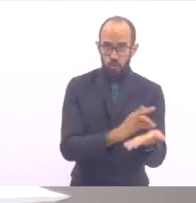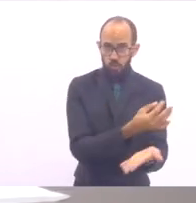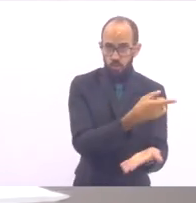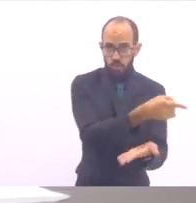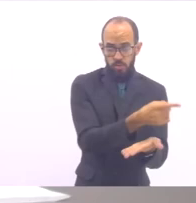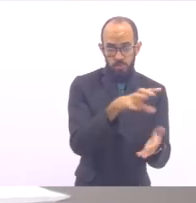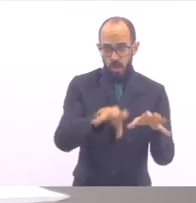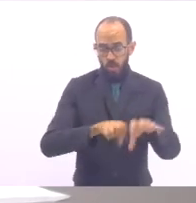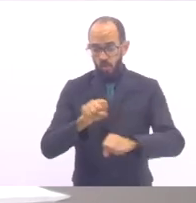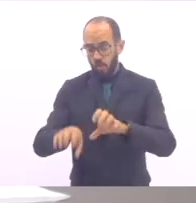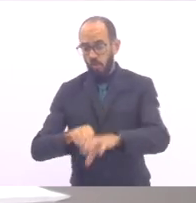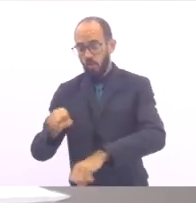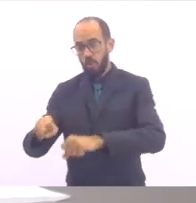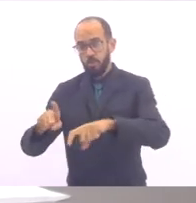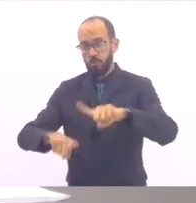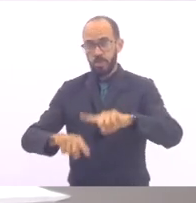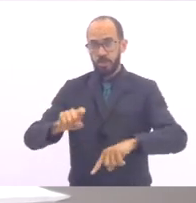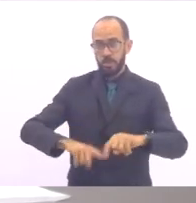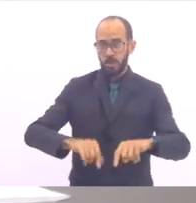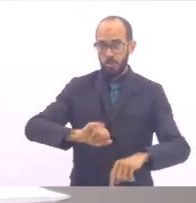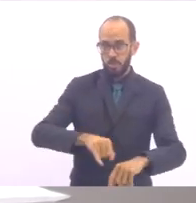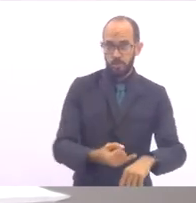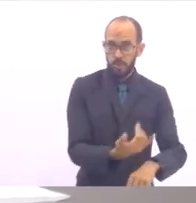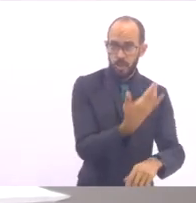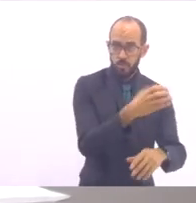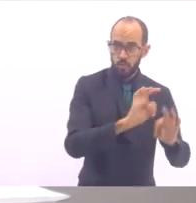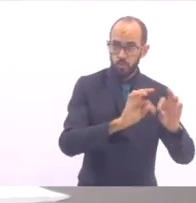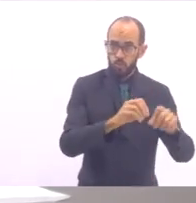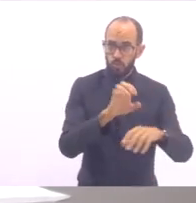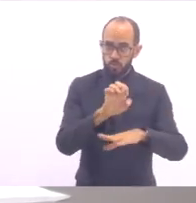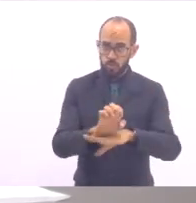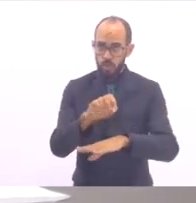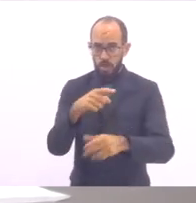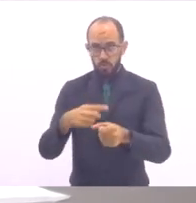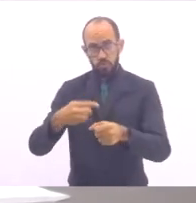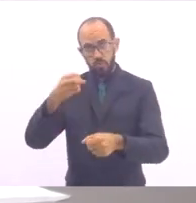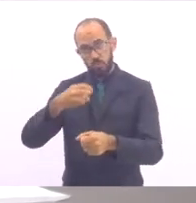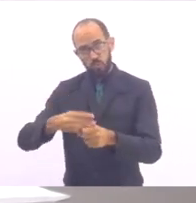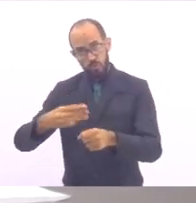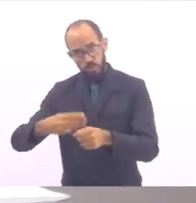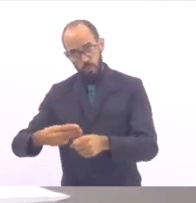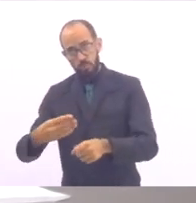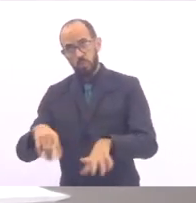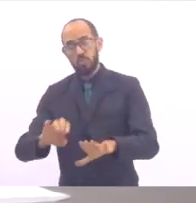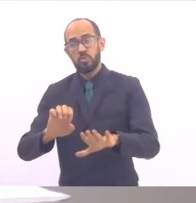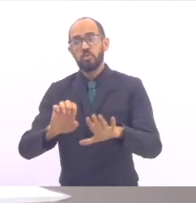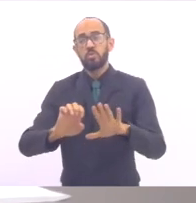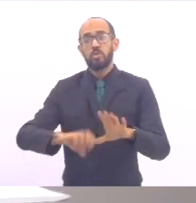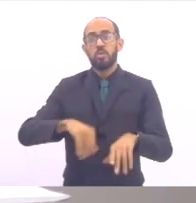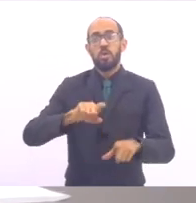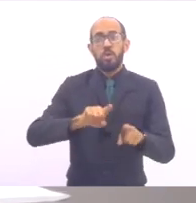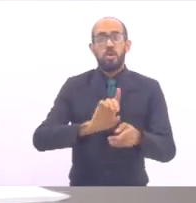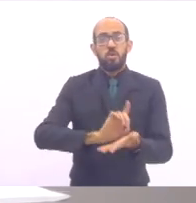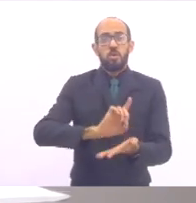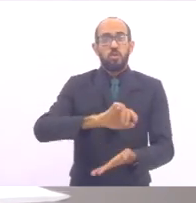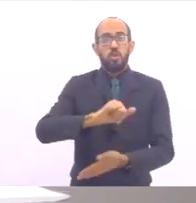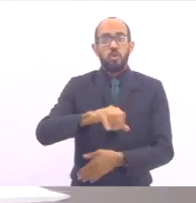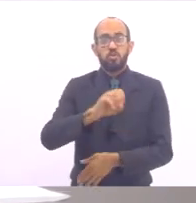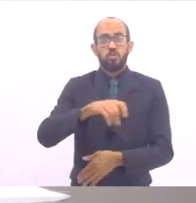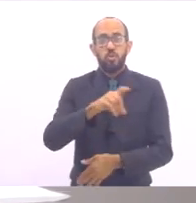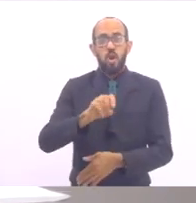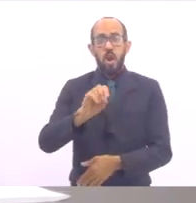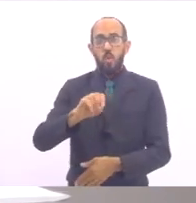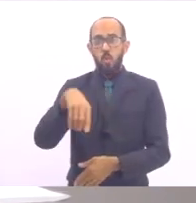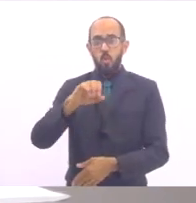coletas seletivas, né, de todos os estados, municípios e tudo mais. E o doutor João Elvésio, de Volta